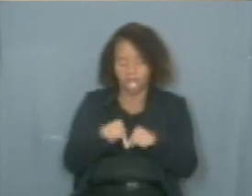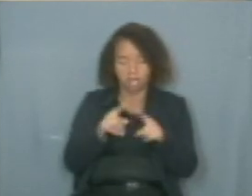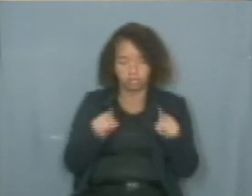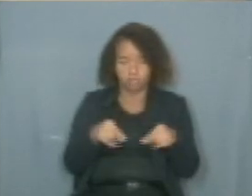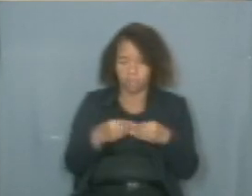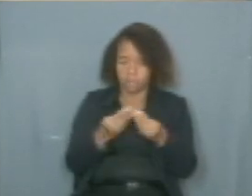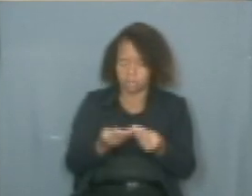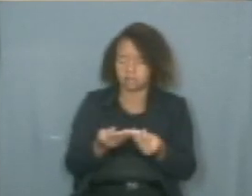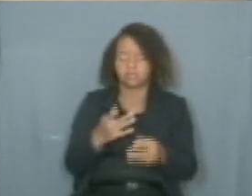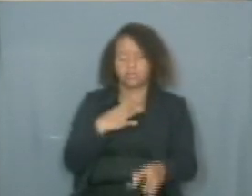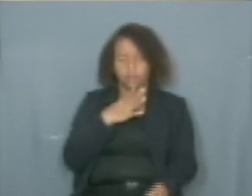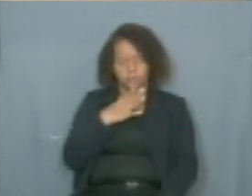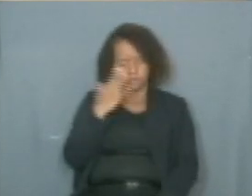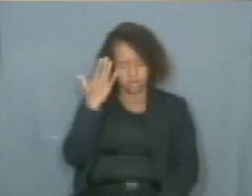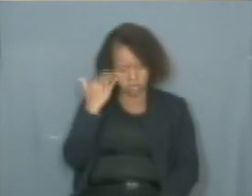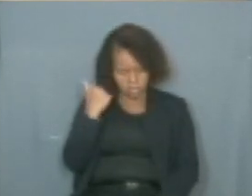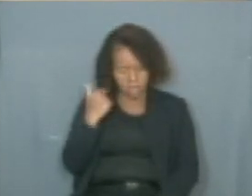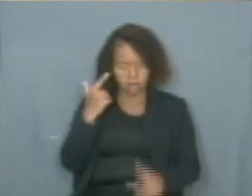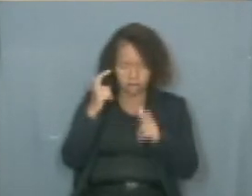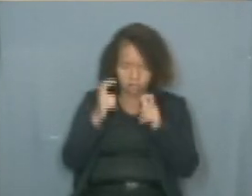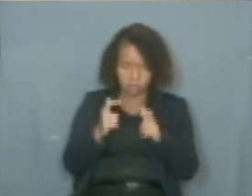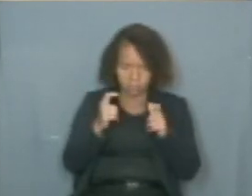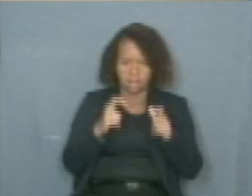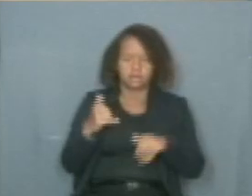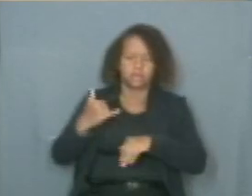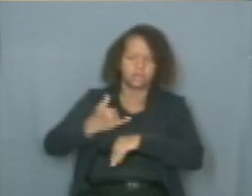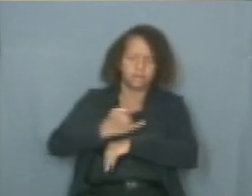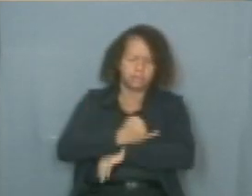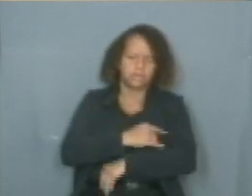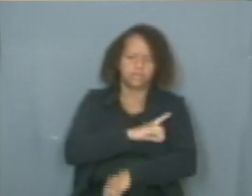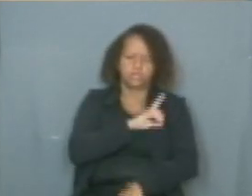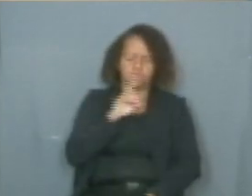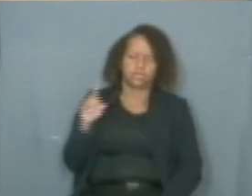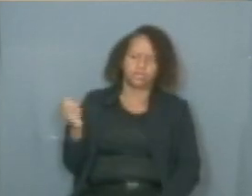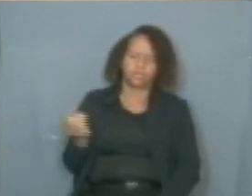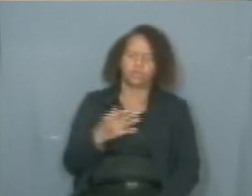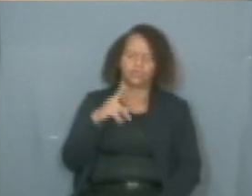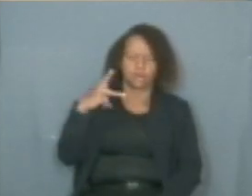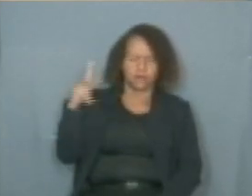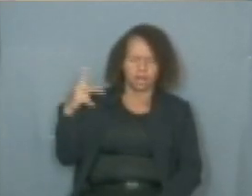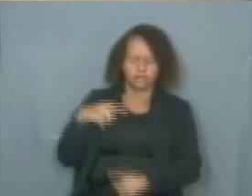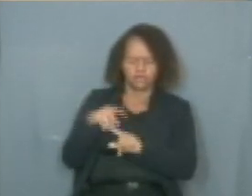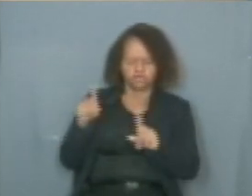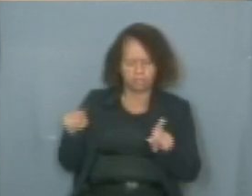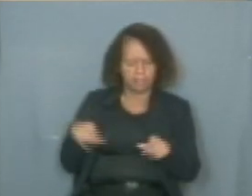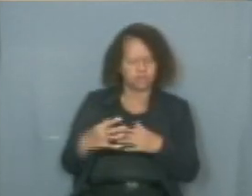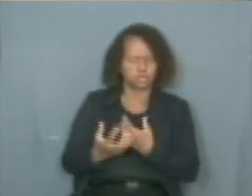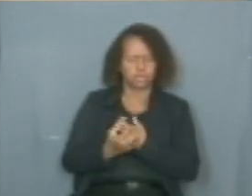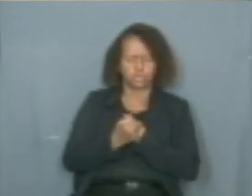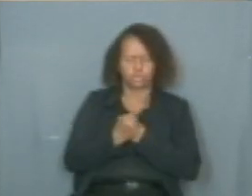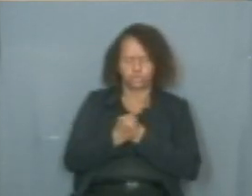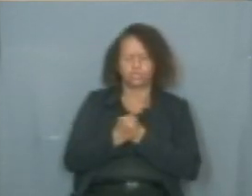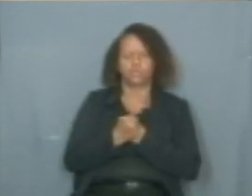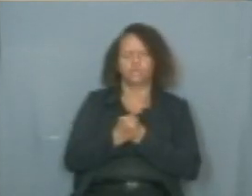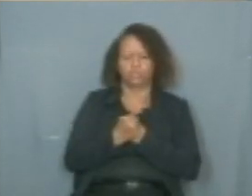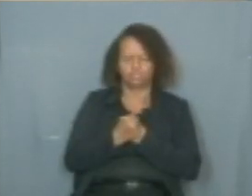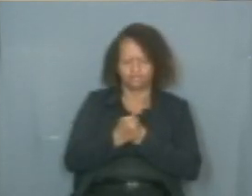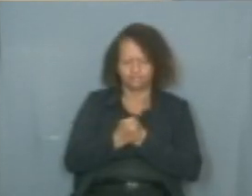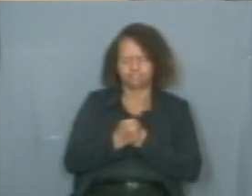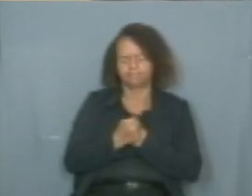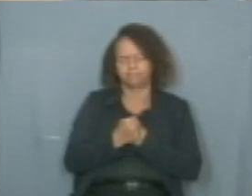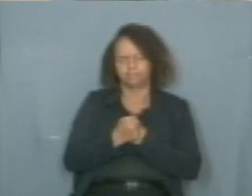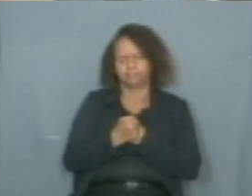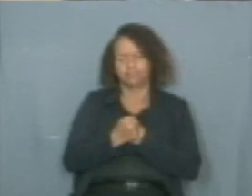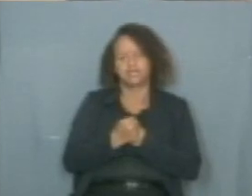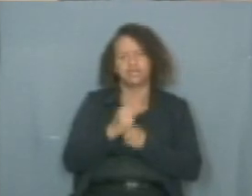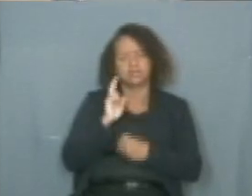Eu conheço bem esse espaço lá no Ibura, tive no dia na inauguração, é um espaço extremamente acolhedor e que, sem sombra de dúvida, a